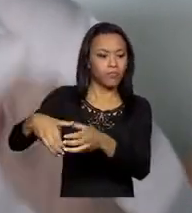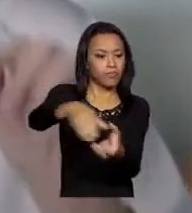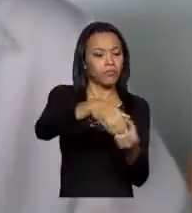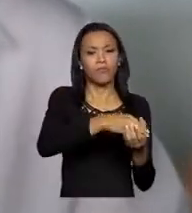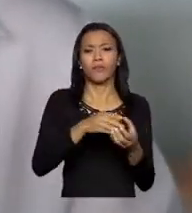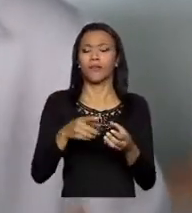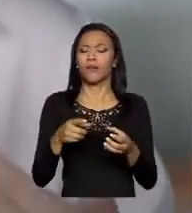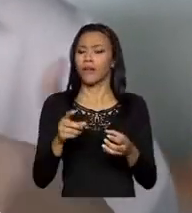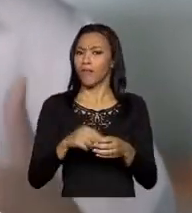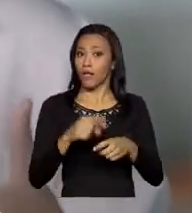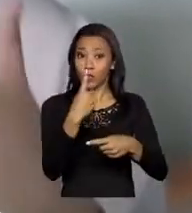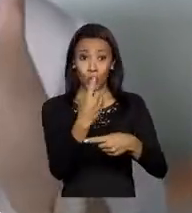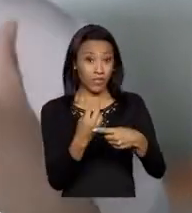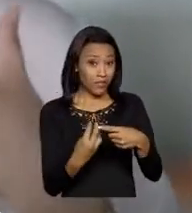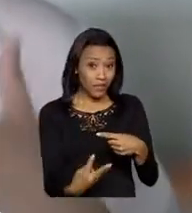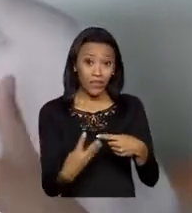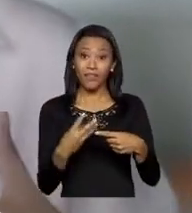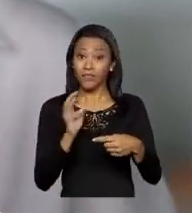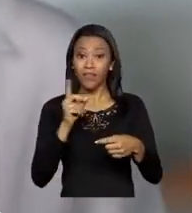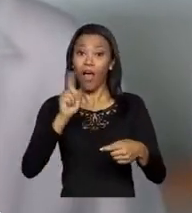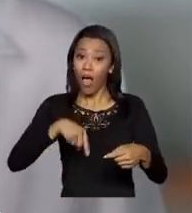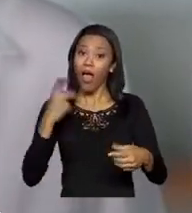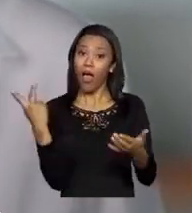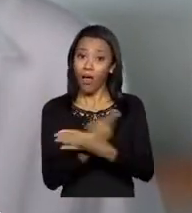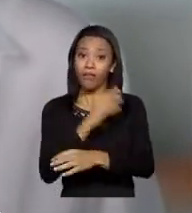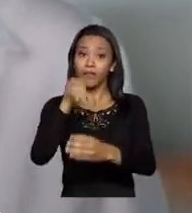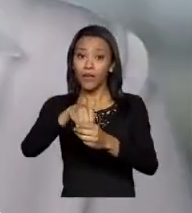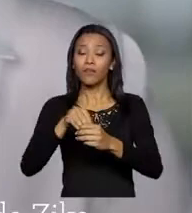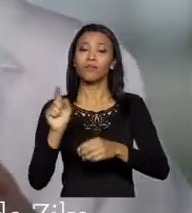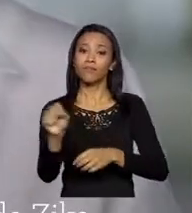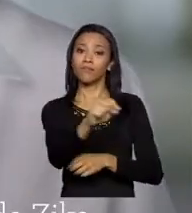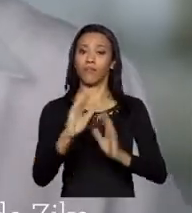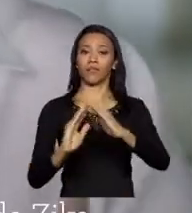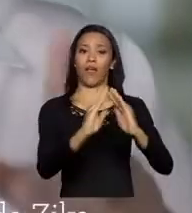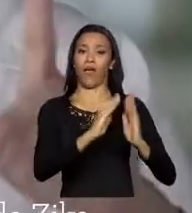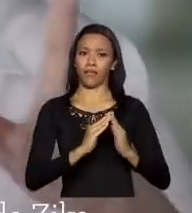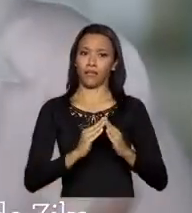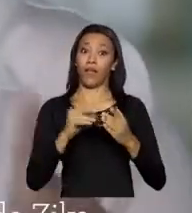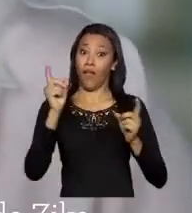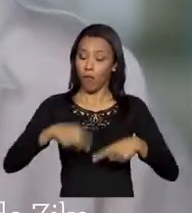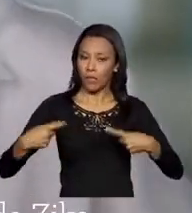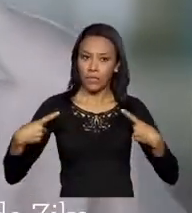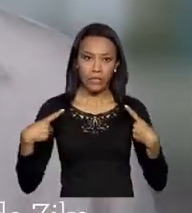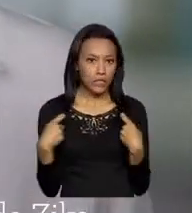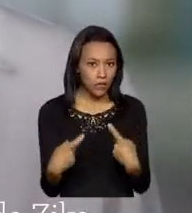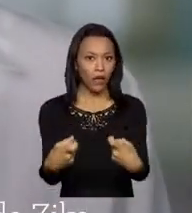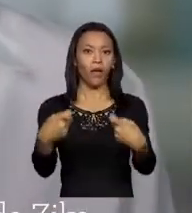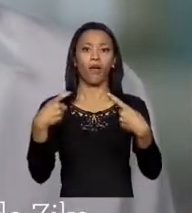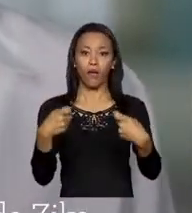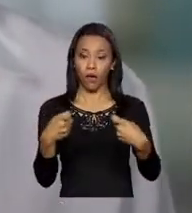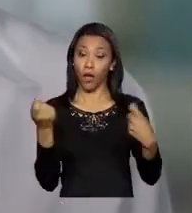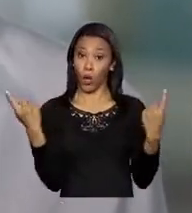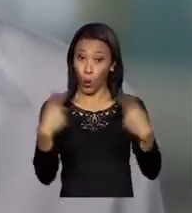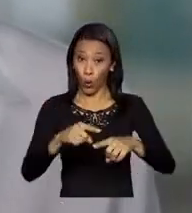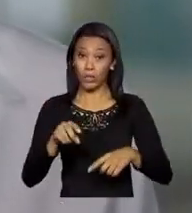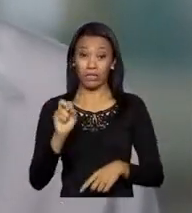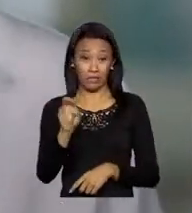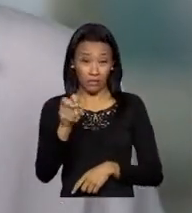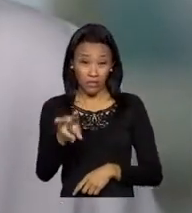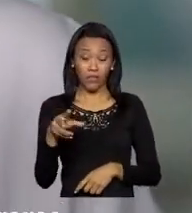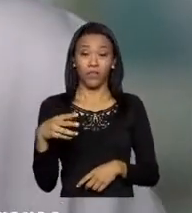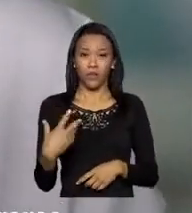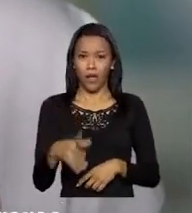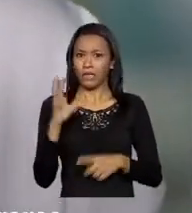em mais de dois terços estão dentro das nossas residências a guerra contra o mosquito transmissor do Zika é